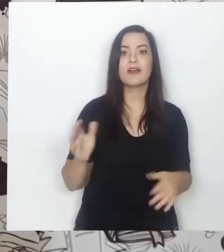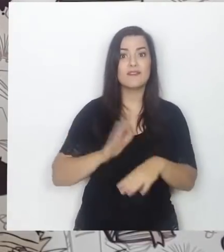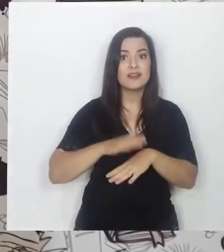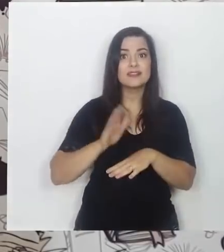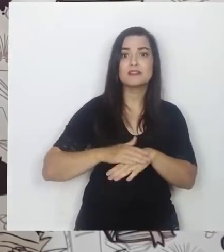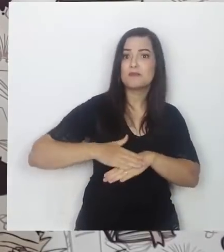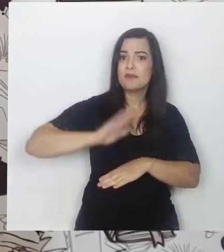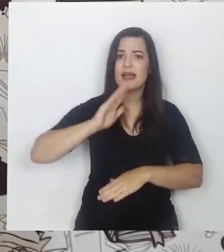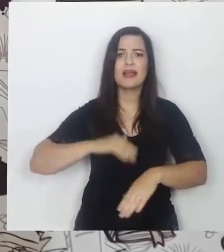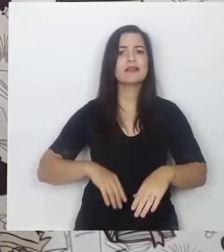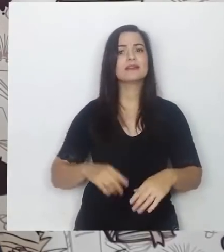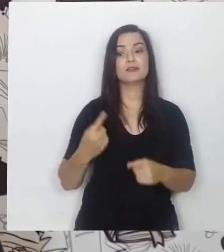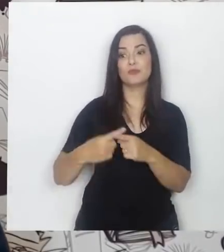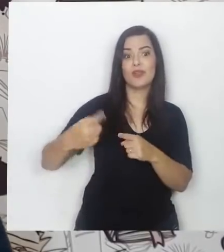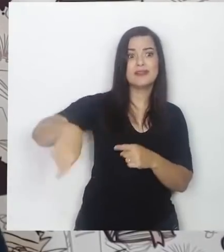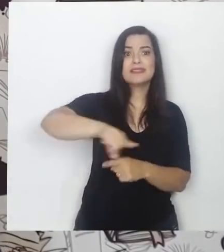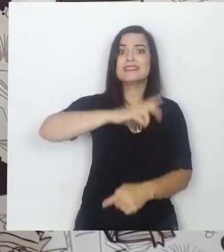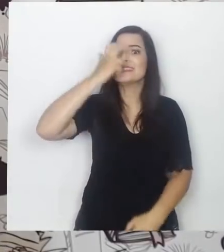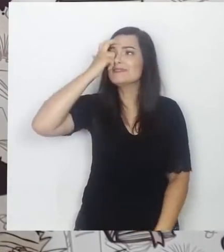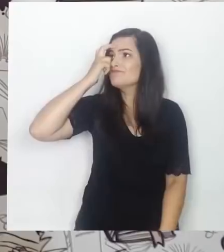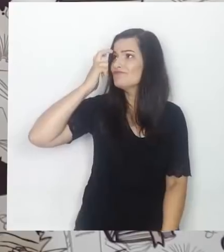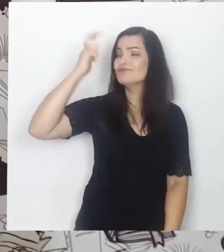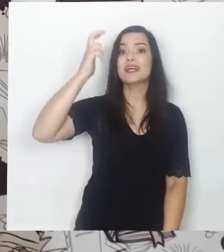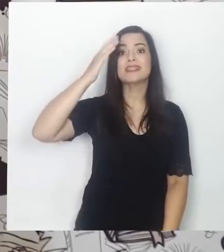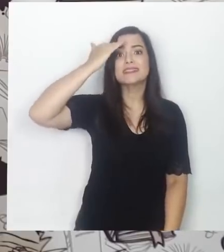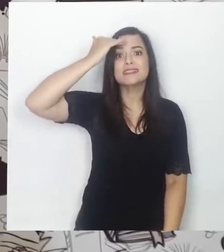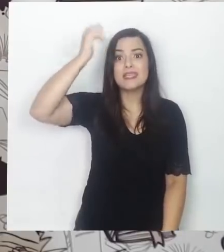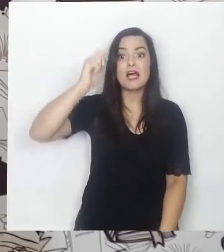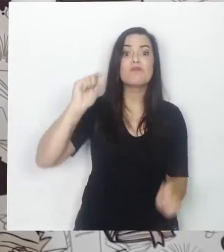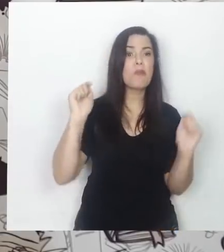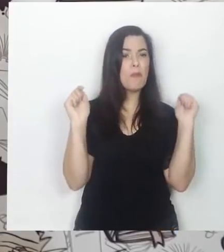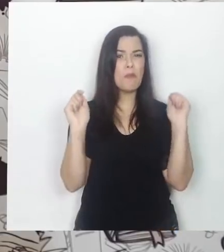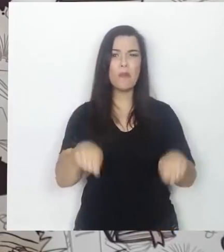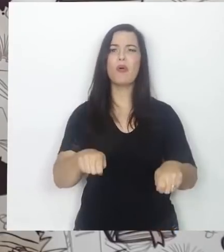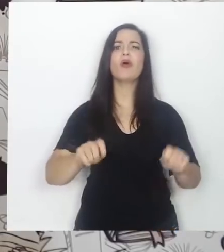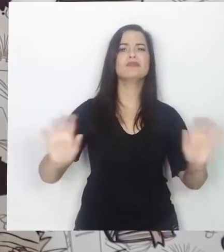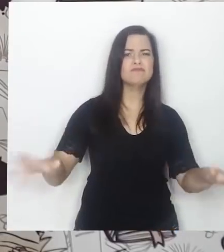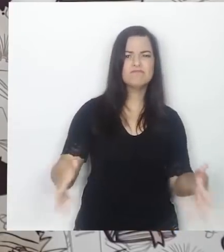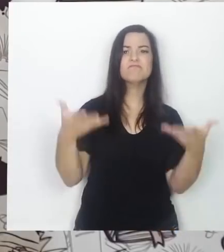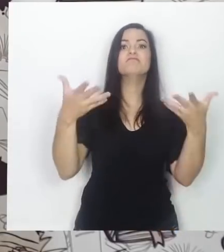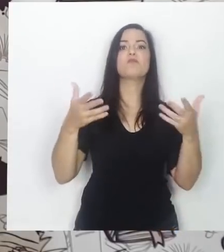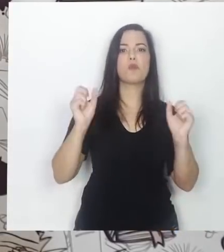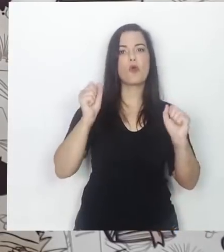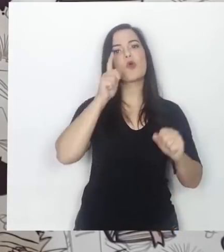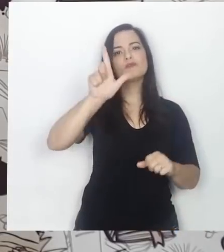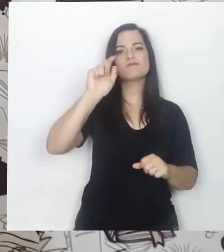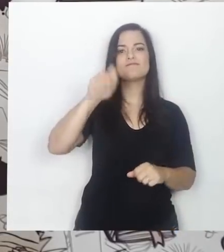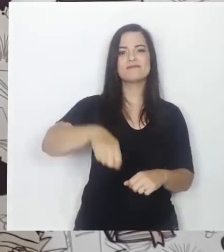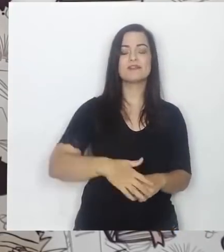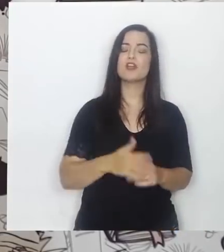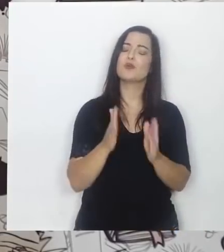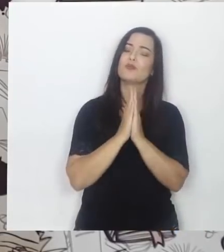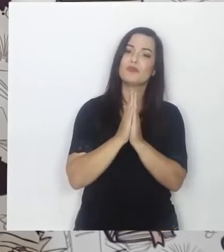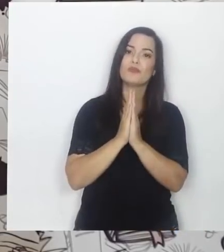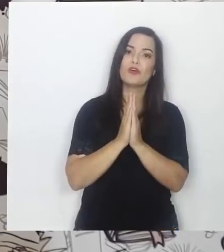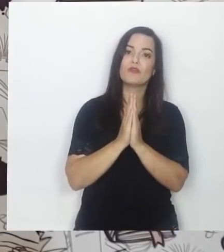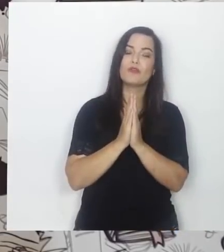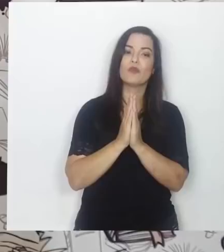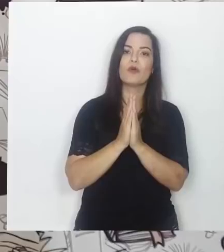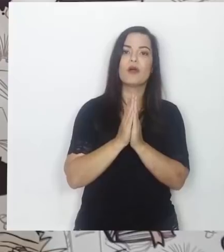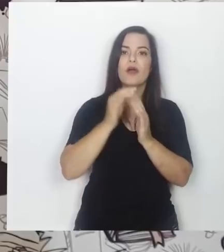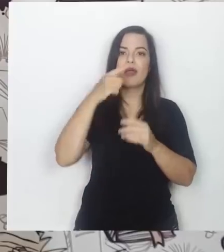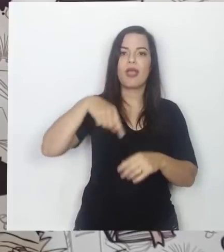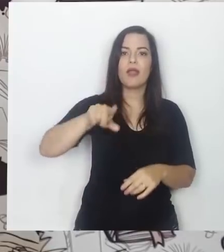muito sabidas. Elas têm um potencial incrível. Então, não deixem isso ser adormecido. Sintam-se